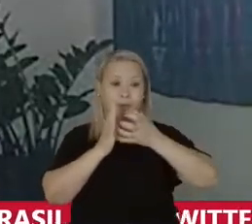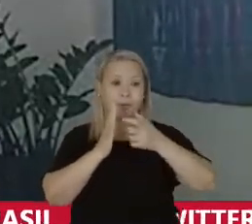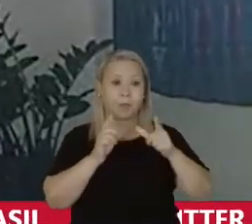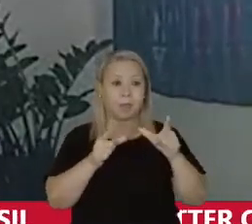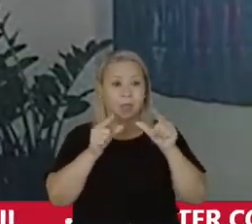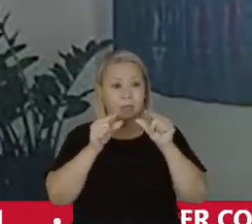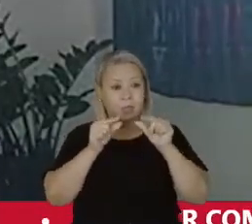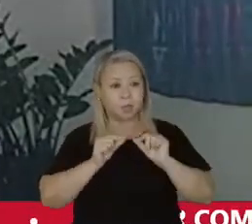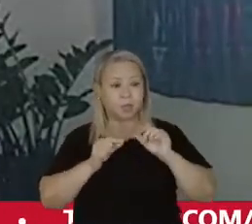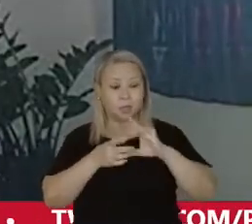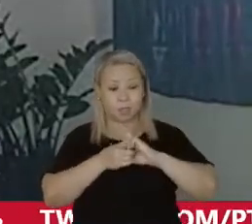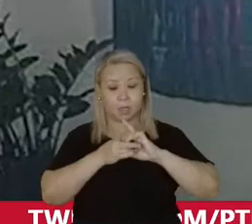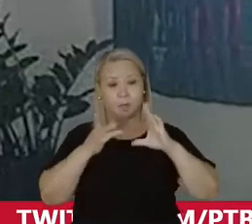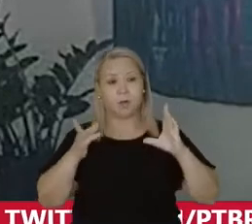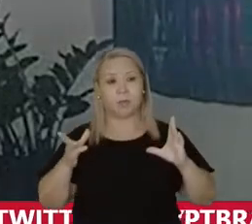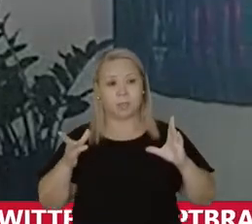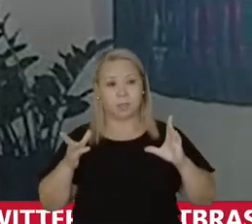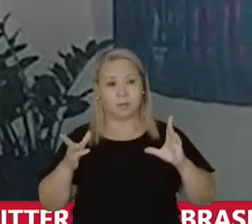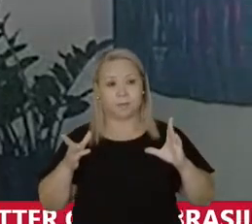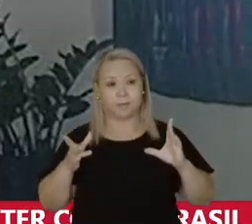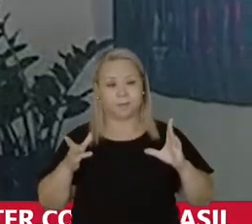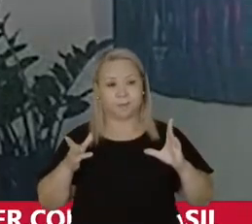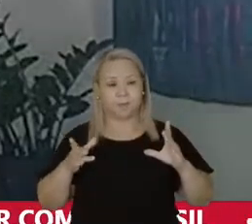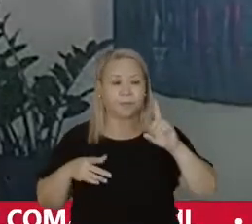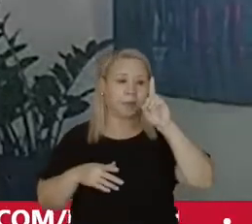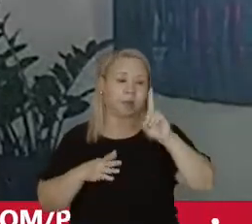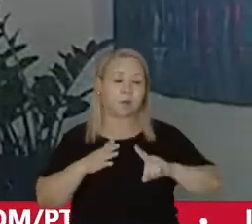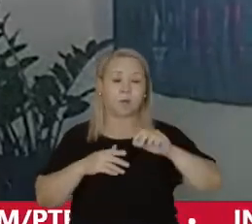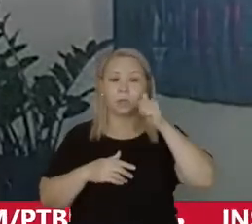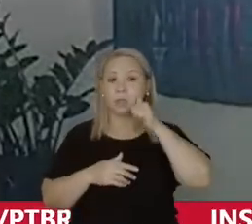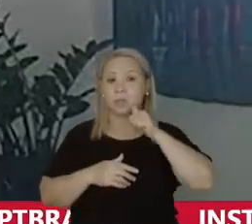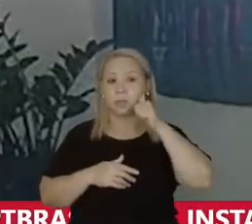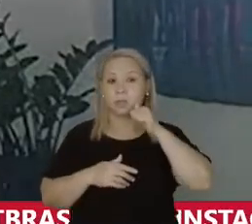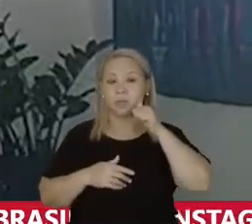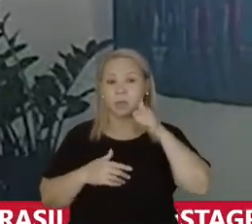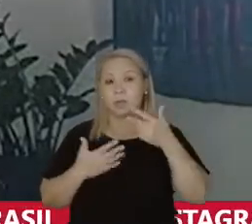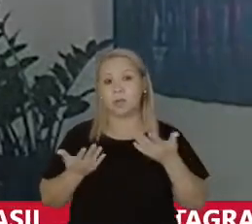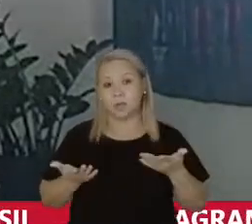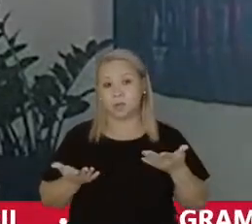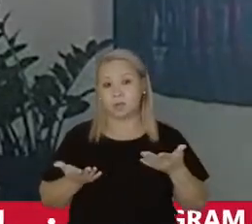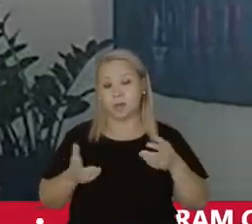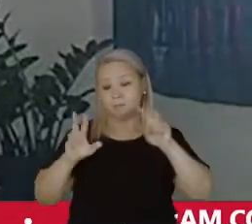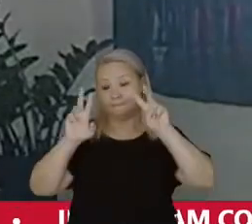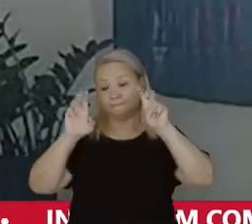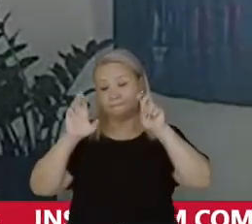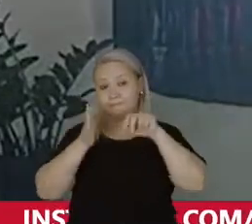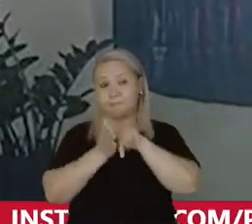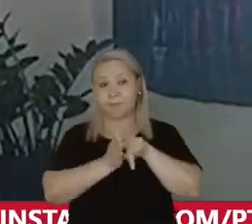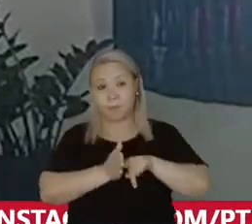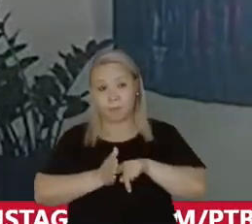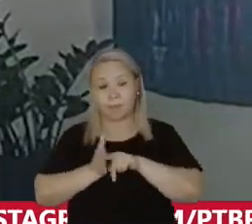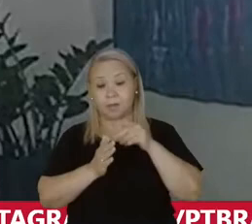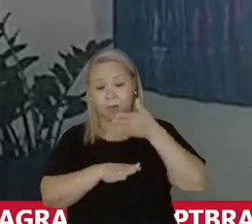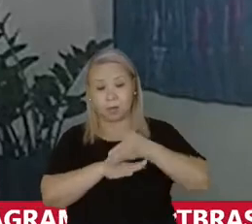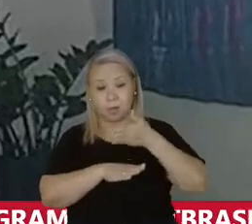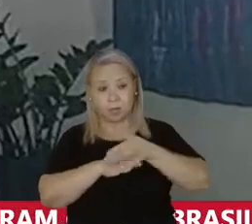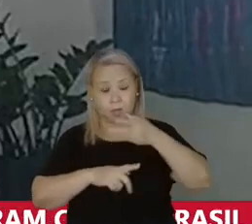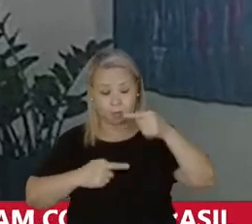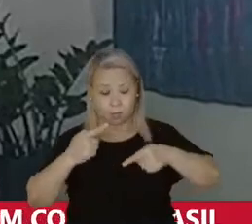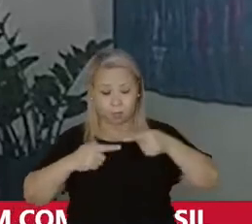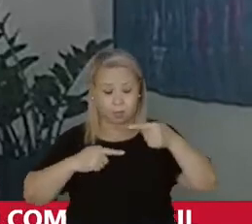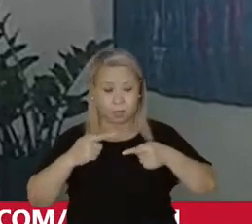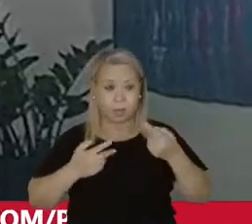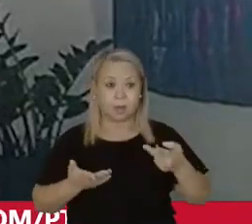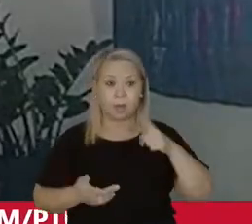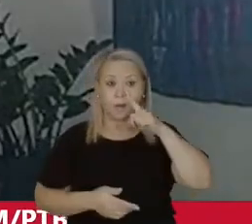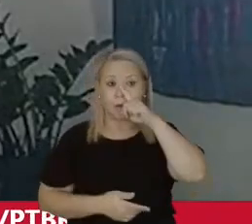na nossa democracia, porque colocar os direitos das mulheres em jogo, em questão, inclusive de participação política,